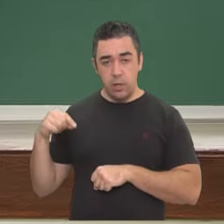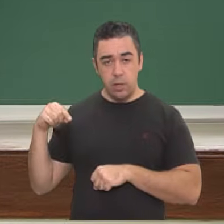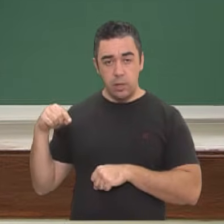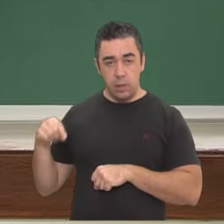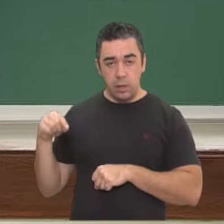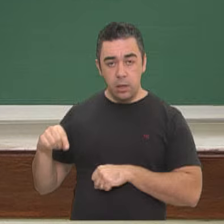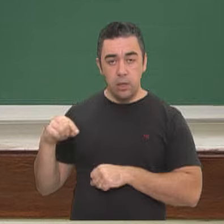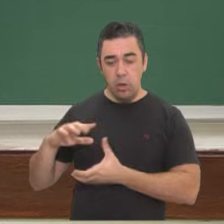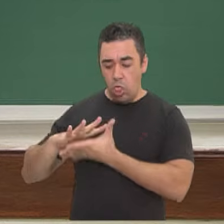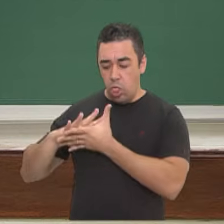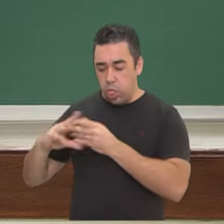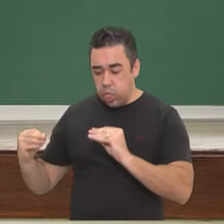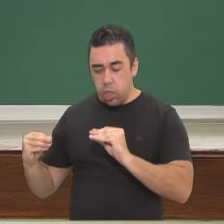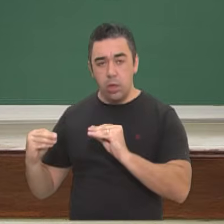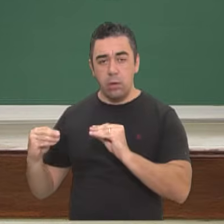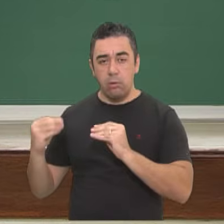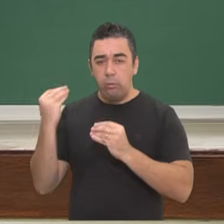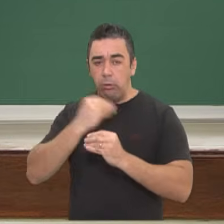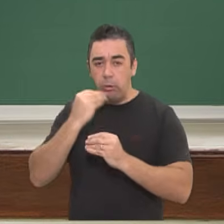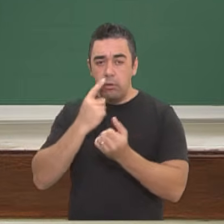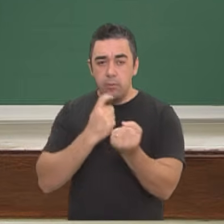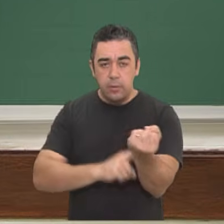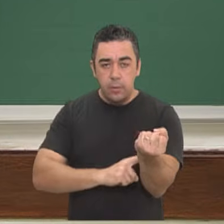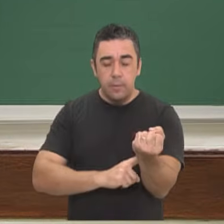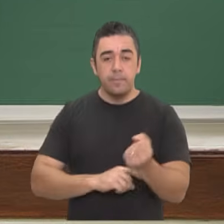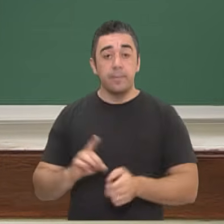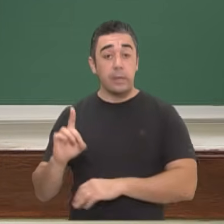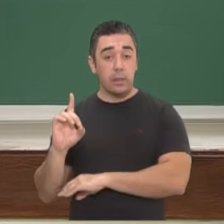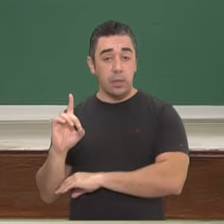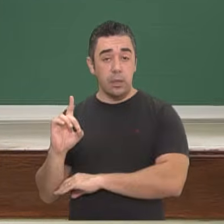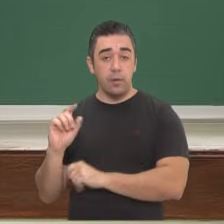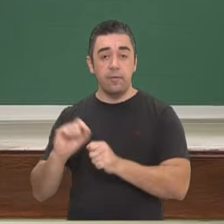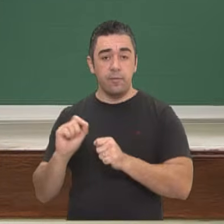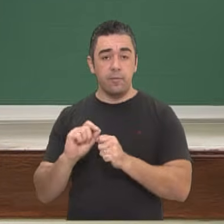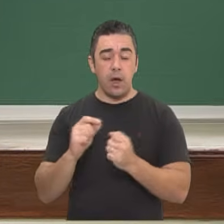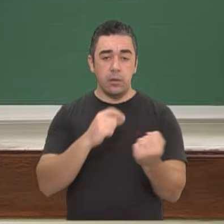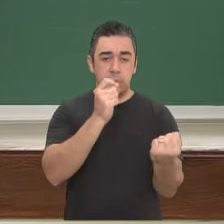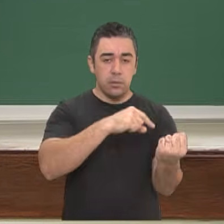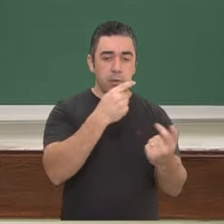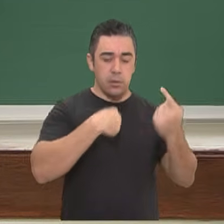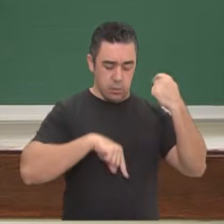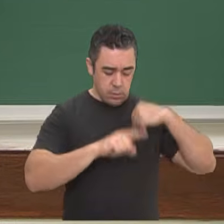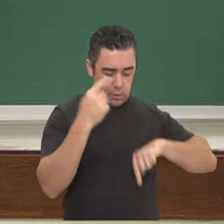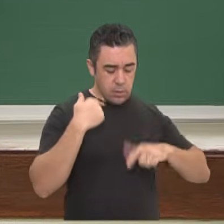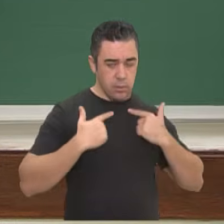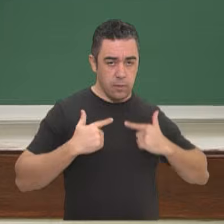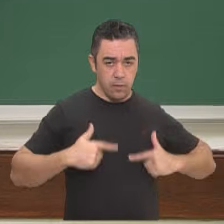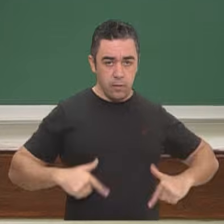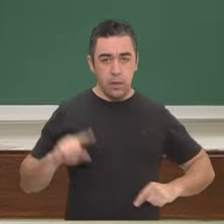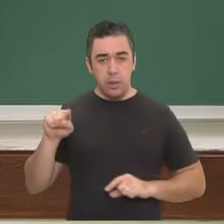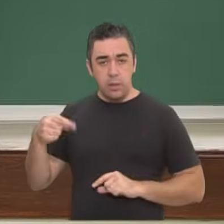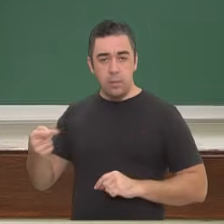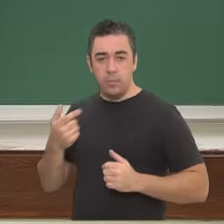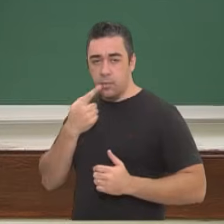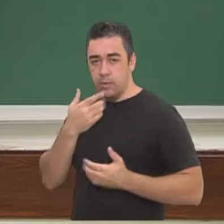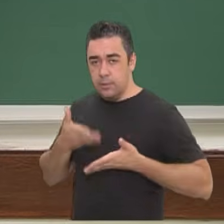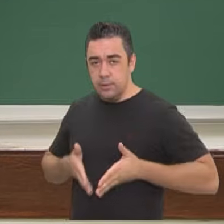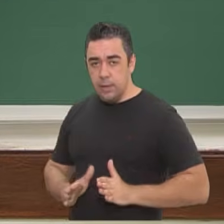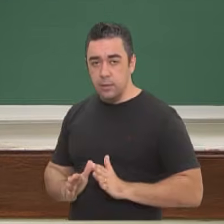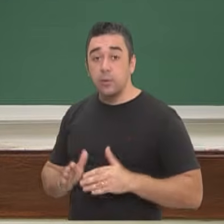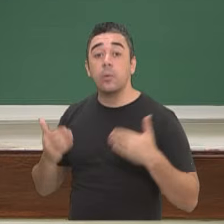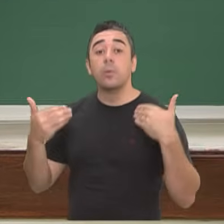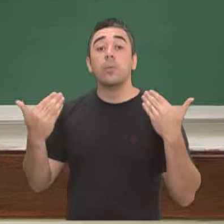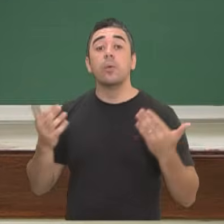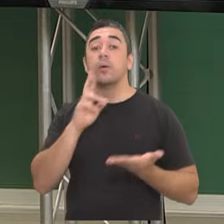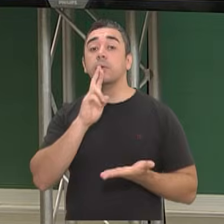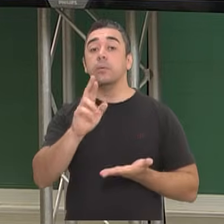anemia? Letra D. É tratada por meio de hemodiálise do sangue do recém-nascido, logo após o parto. Então, qual que é a alternativa correta?